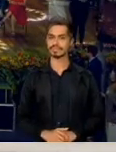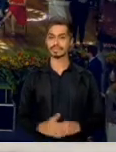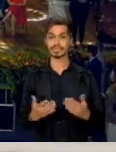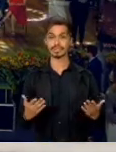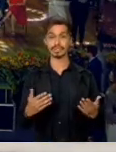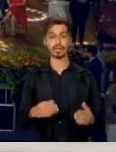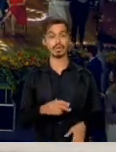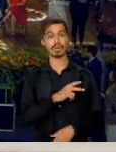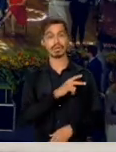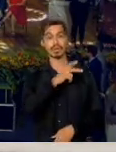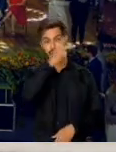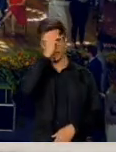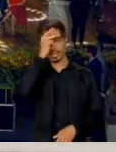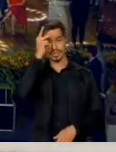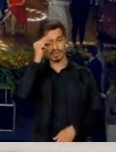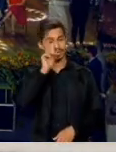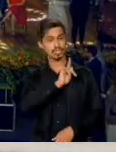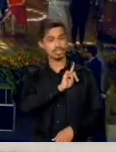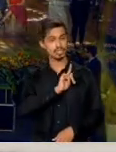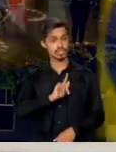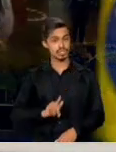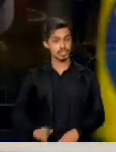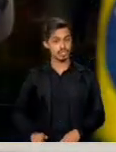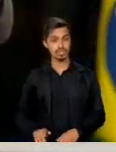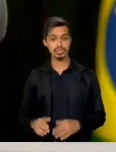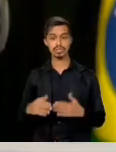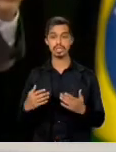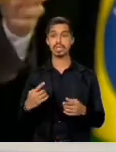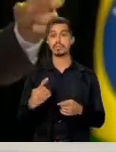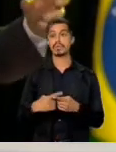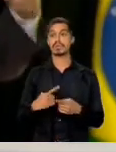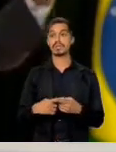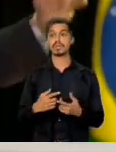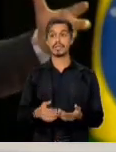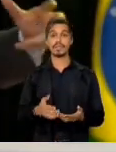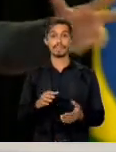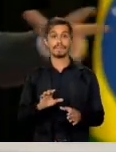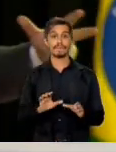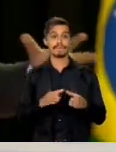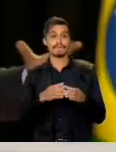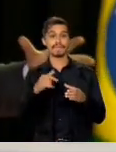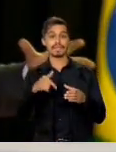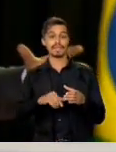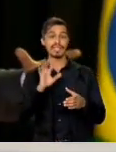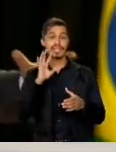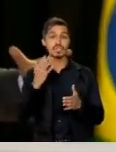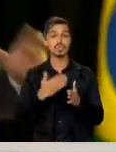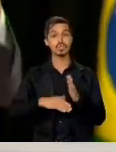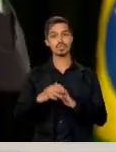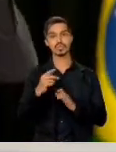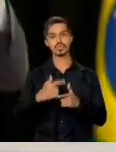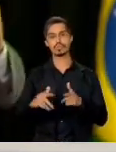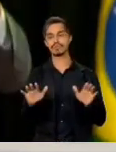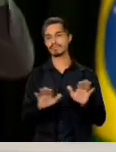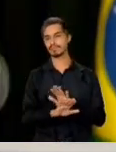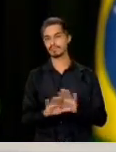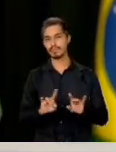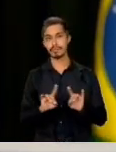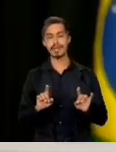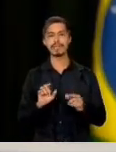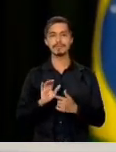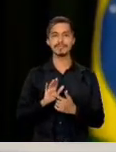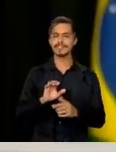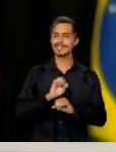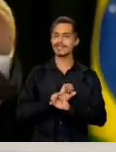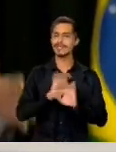Então os prefeitos, os gestores, não é que a caravana vai resolver tudo aqui nesses dois dias, mas é um sinal